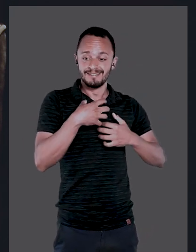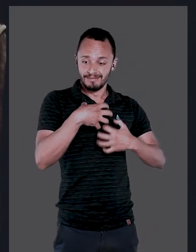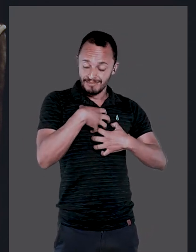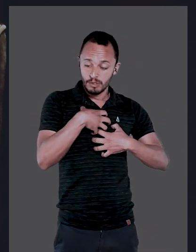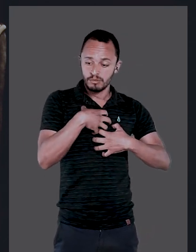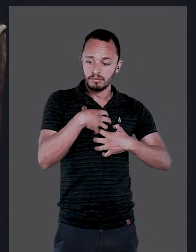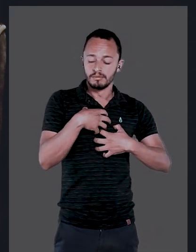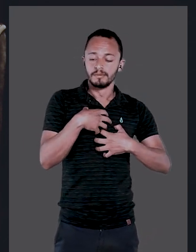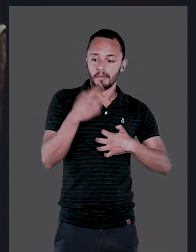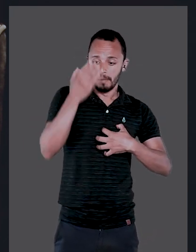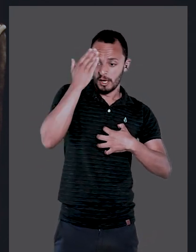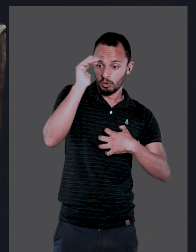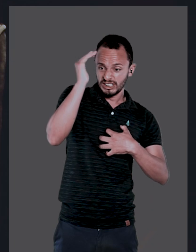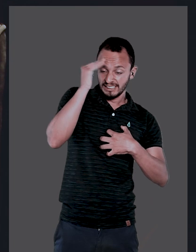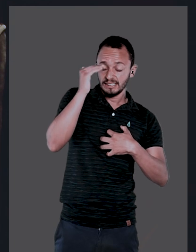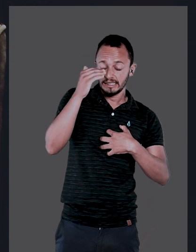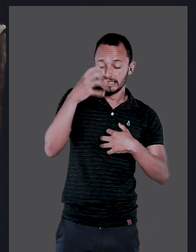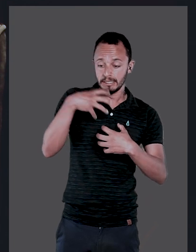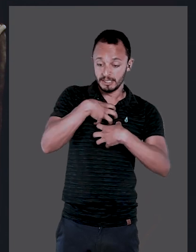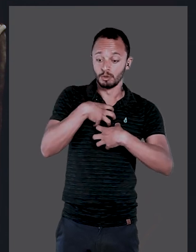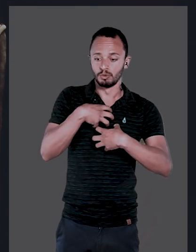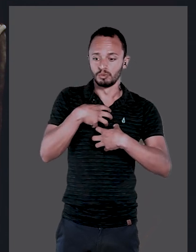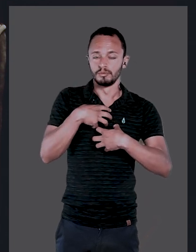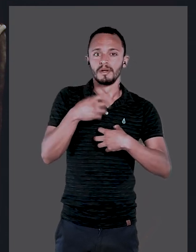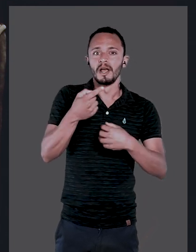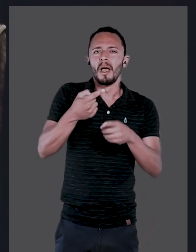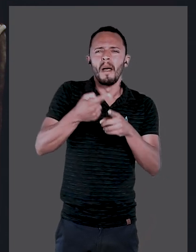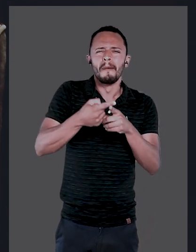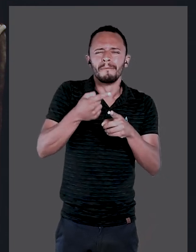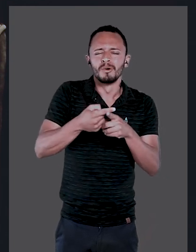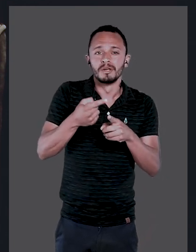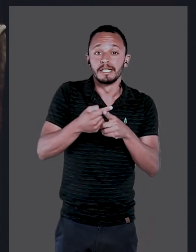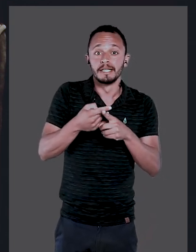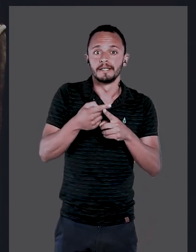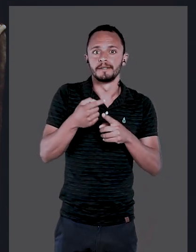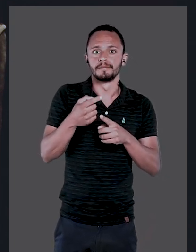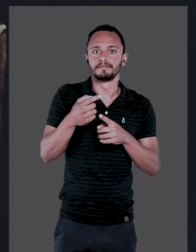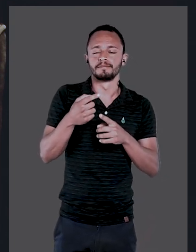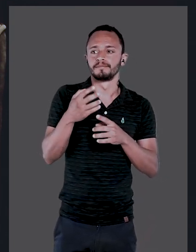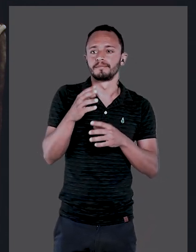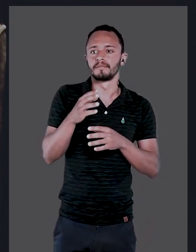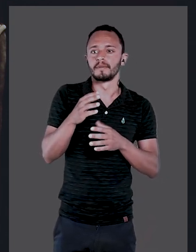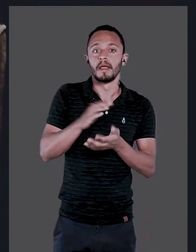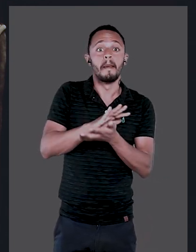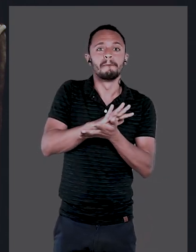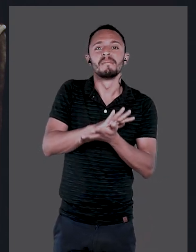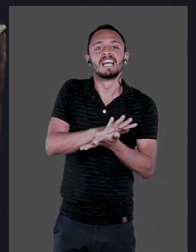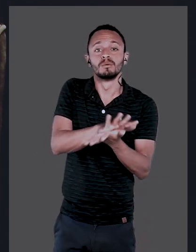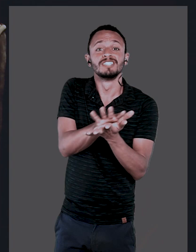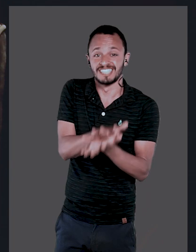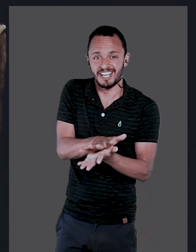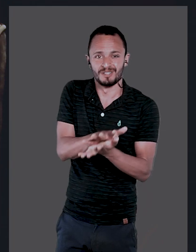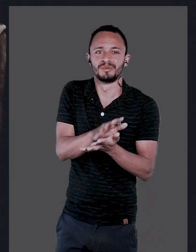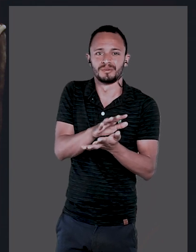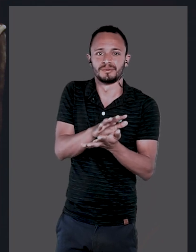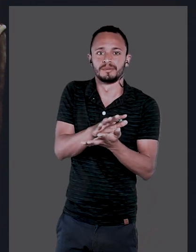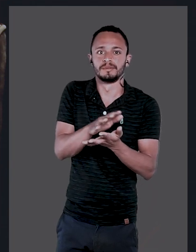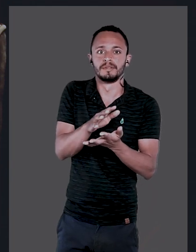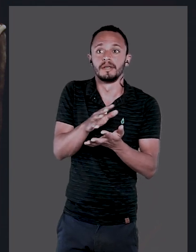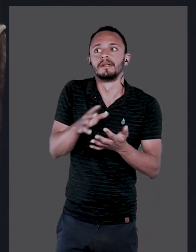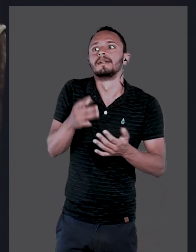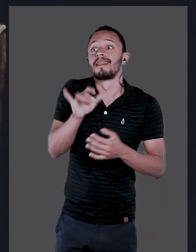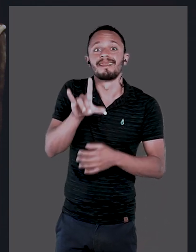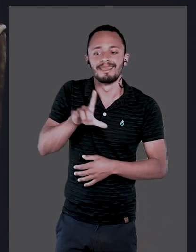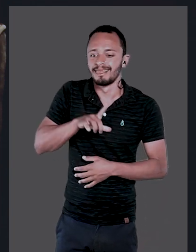uma perturbação até para mim mesmo. E eu também já estou muito habituado a estar no centro de algum preconceito. Eu acho que a